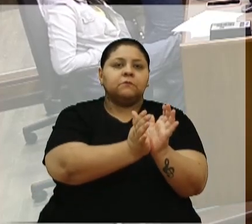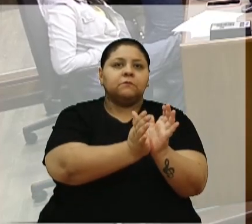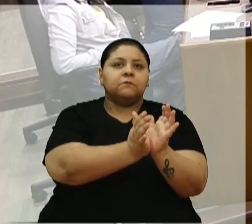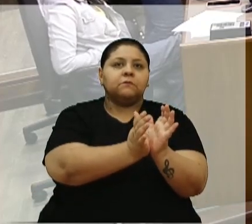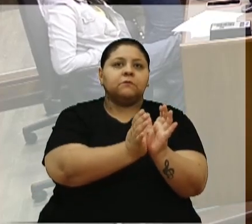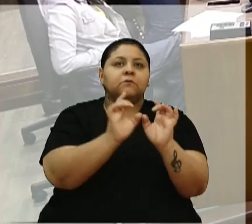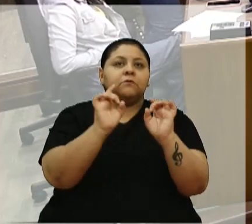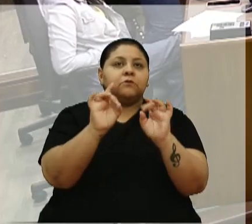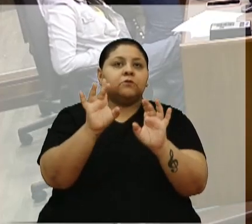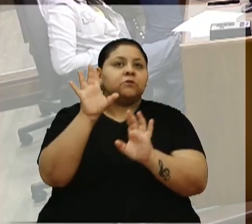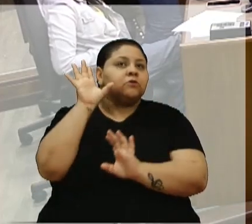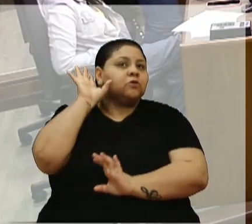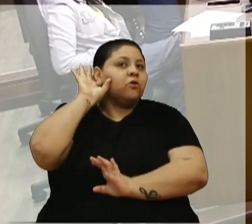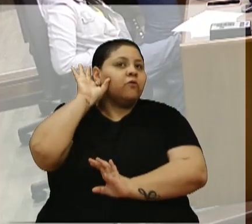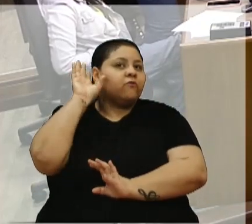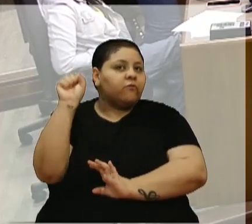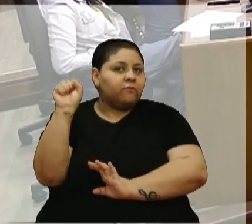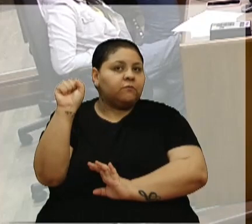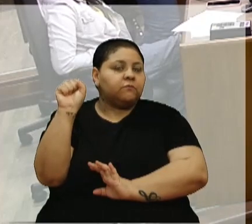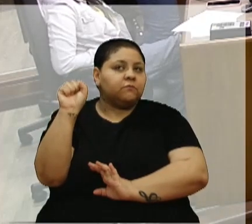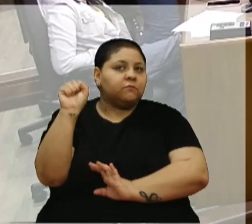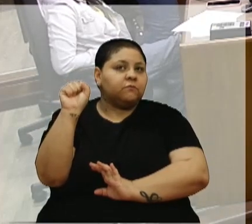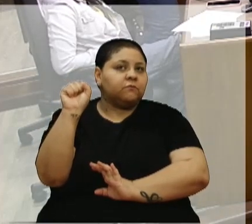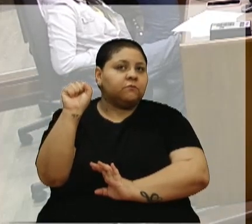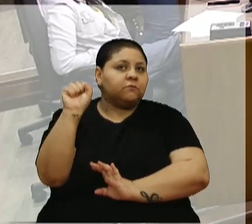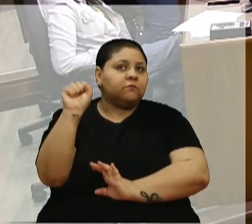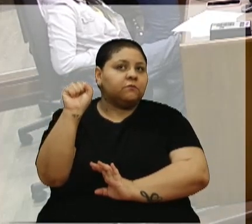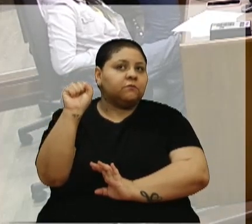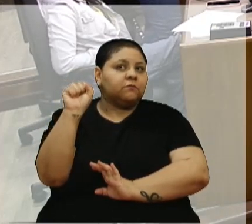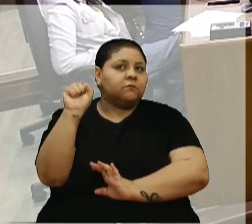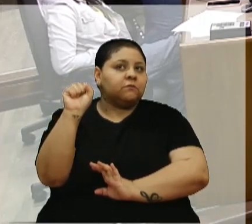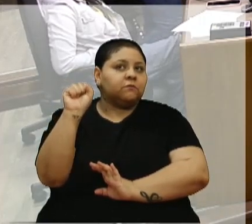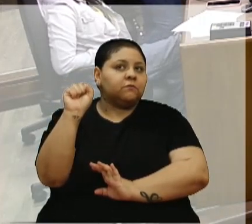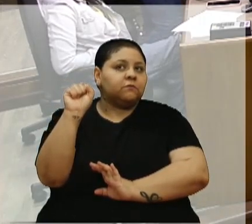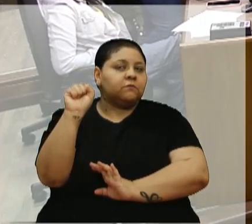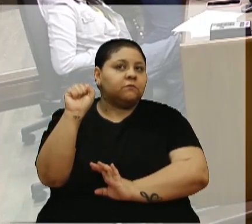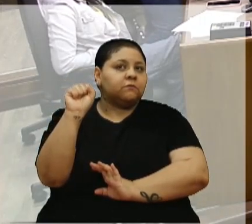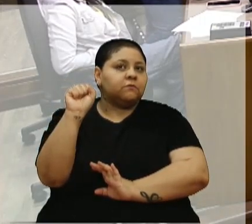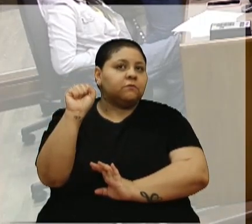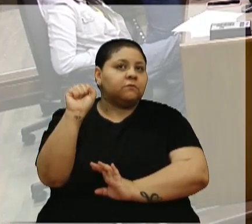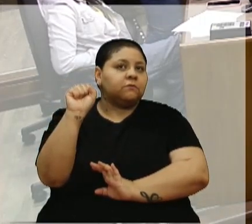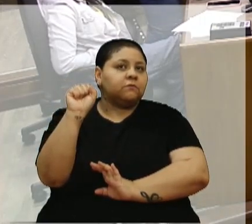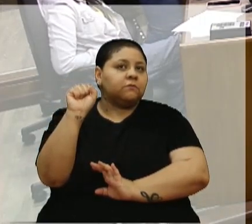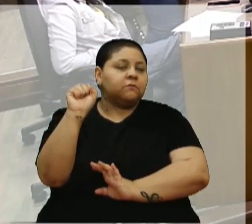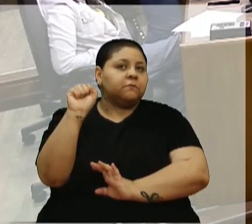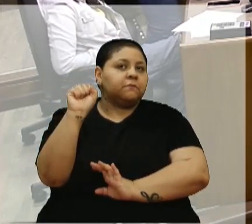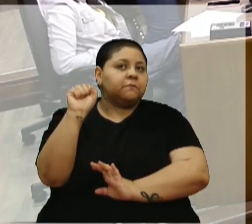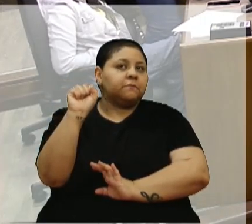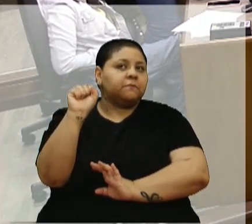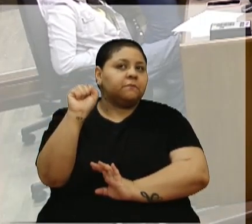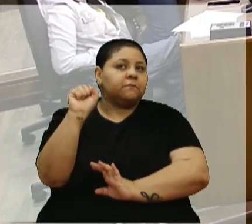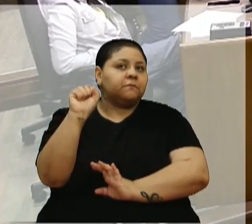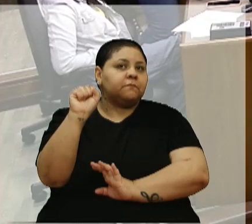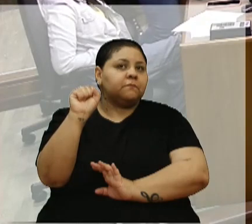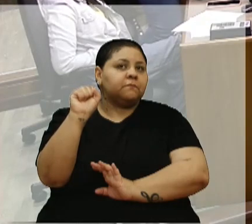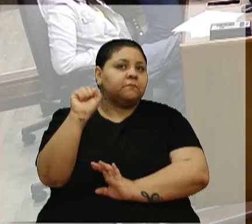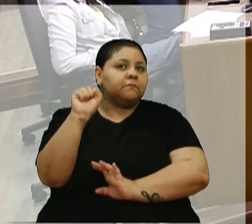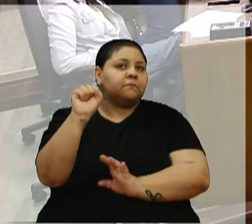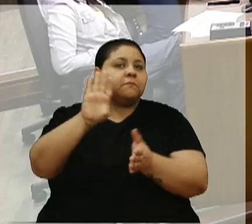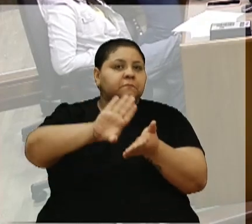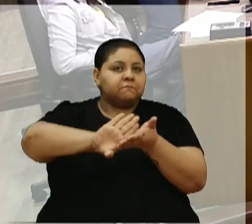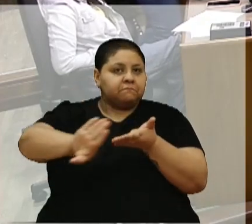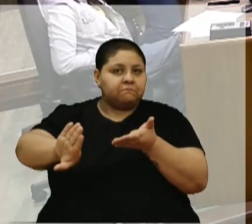só vamos ouvir a questão de ordem. A sua é a primeira, vereador Velocino? Sim, então depois dessa, não tem problema. Retirada, então, nesse momento, a